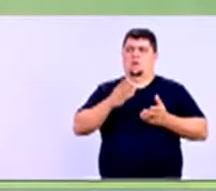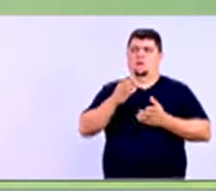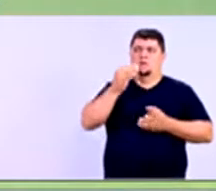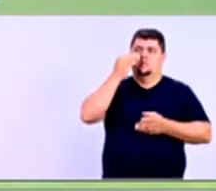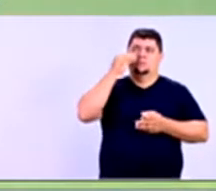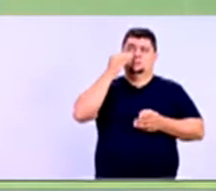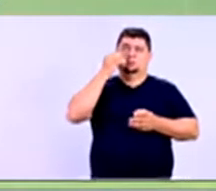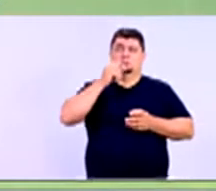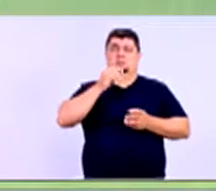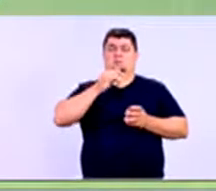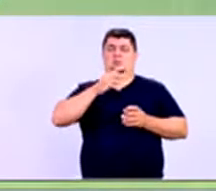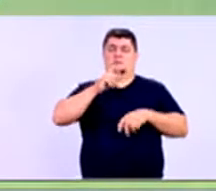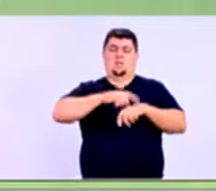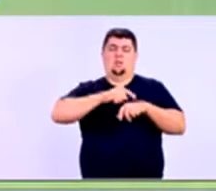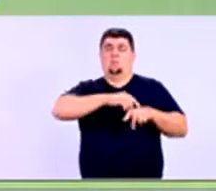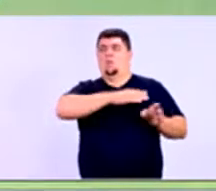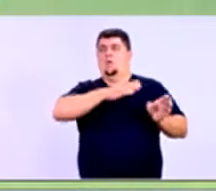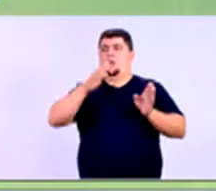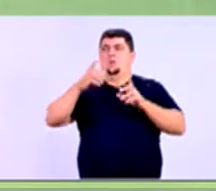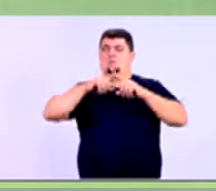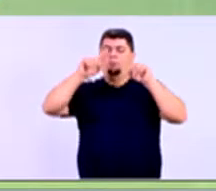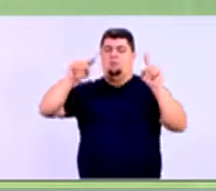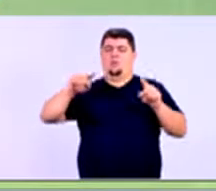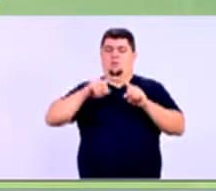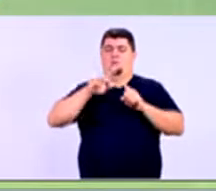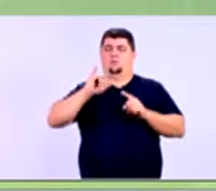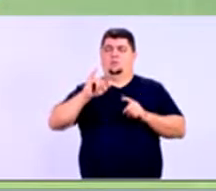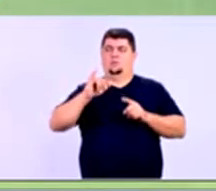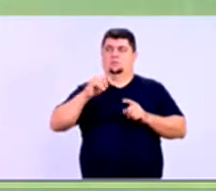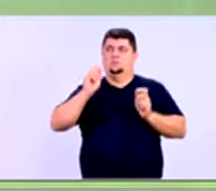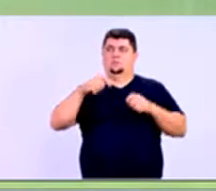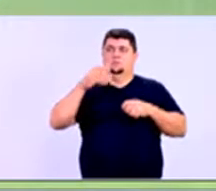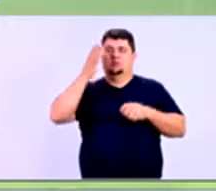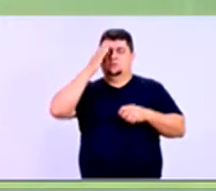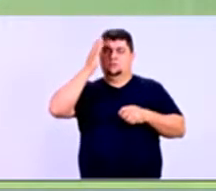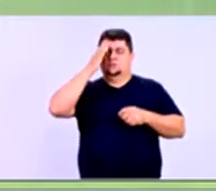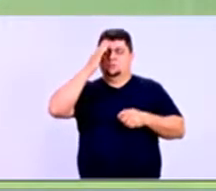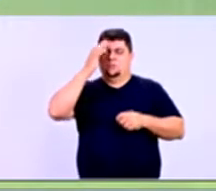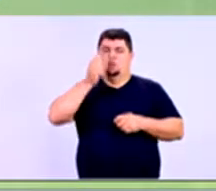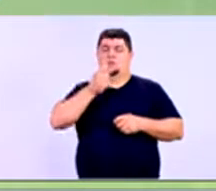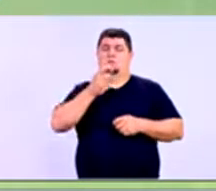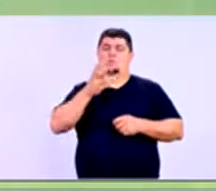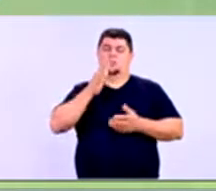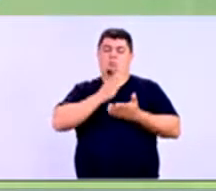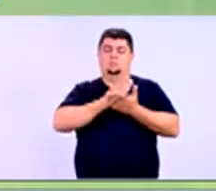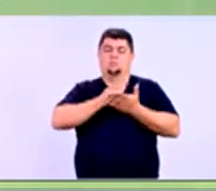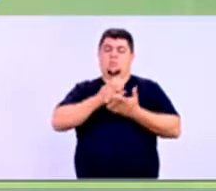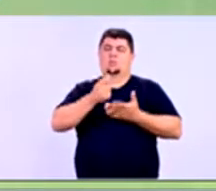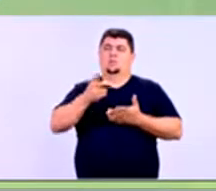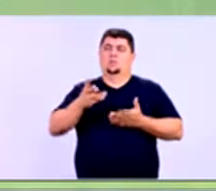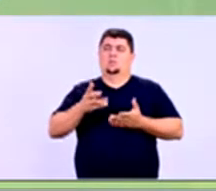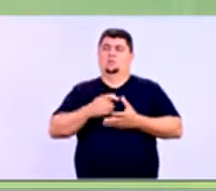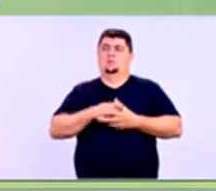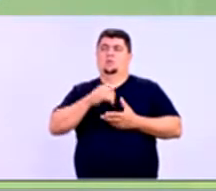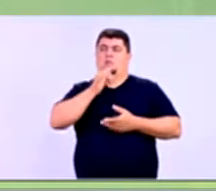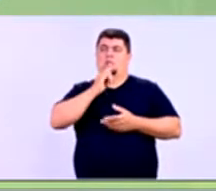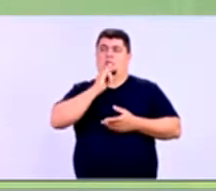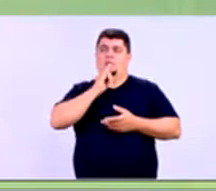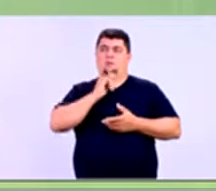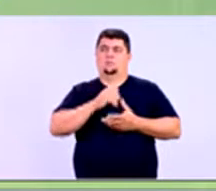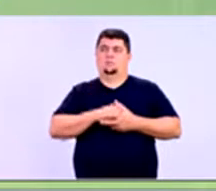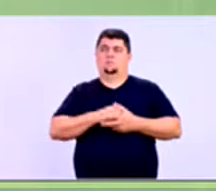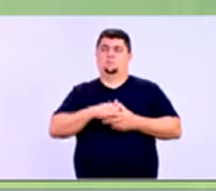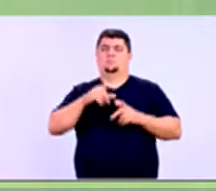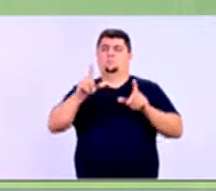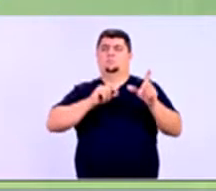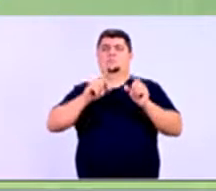for maior, eu uso essa expressão, onde eu posso saber o valor de cada prestação. Por exemplo, para